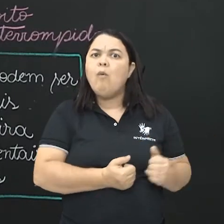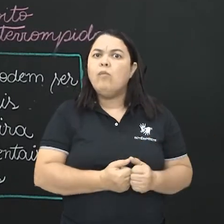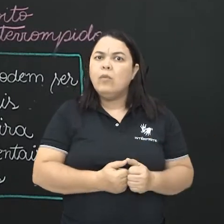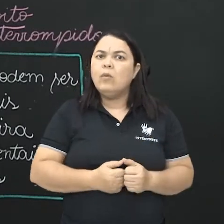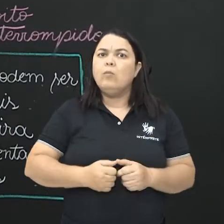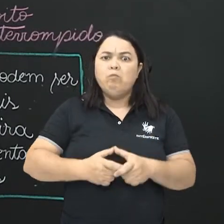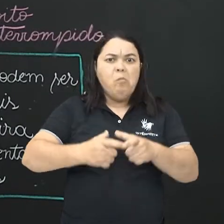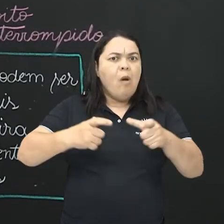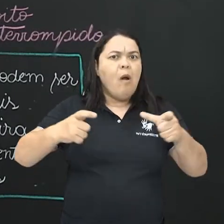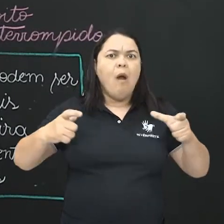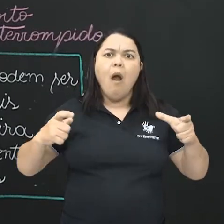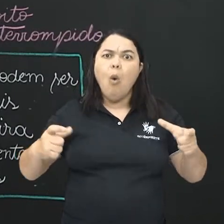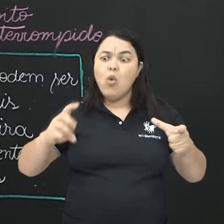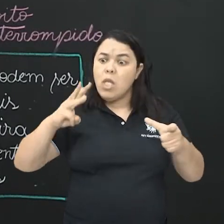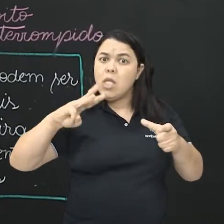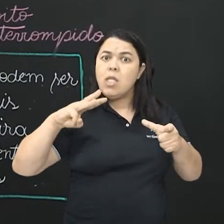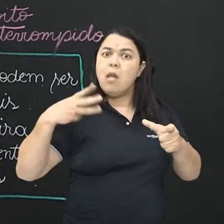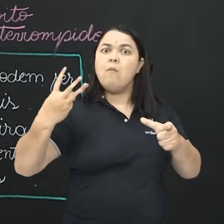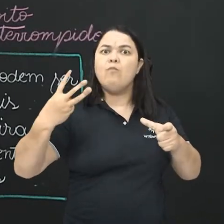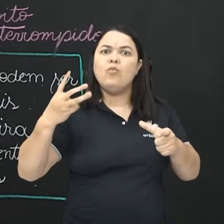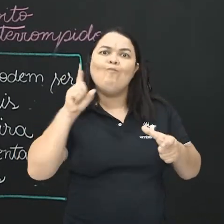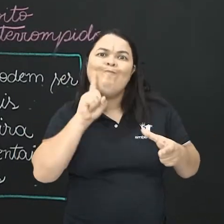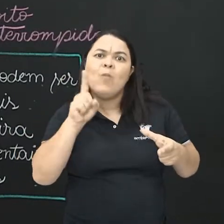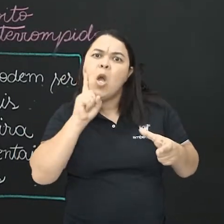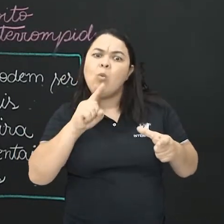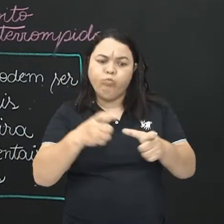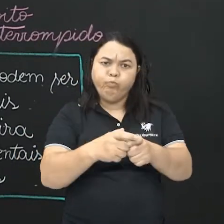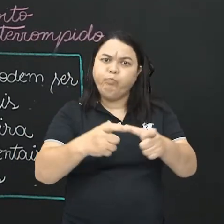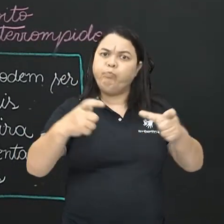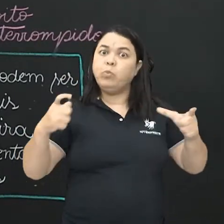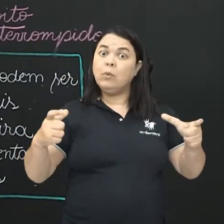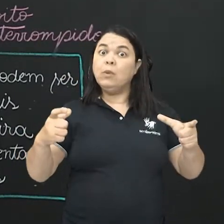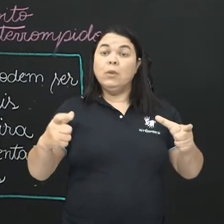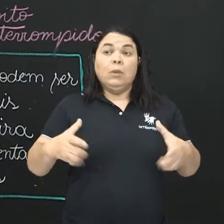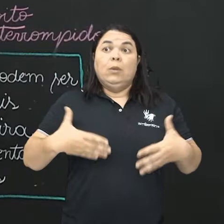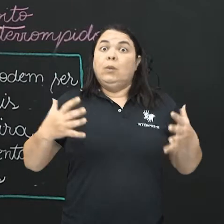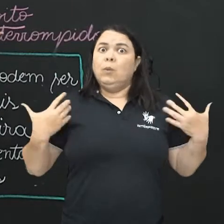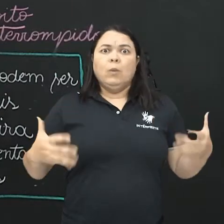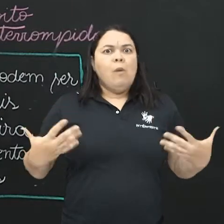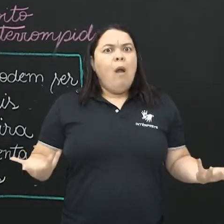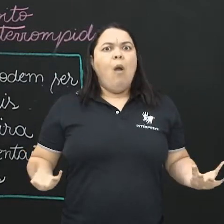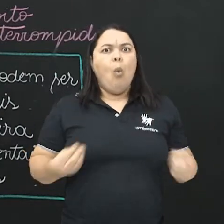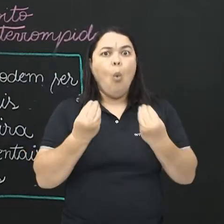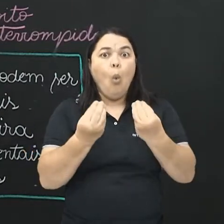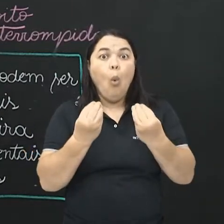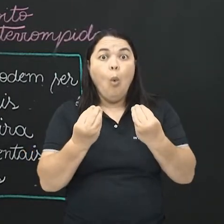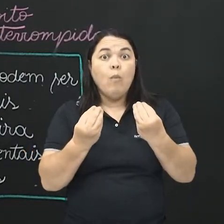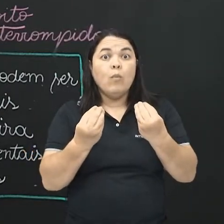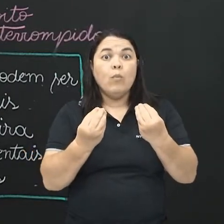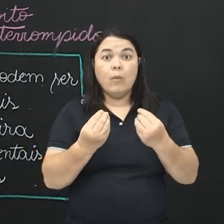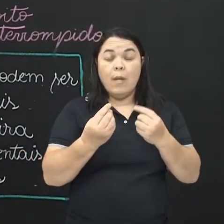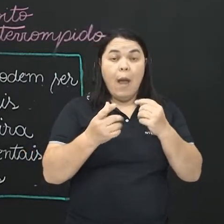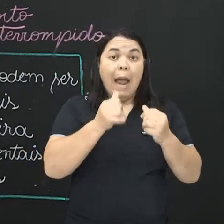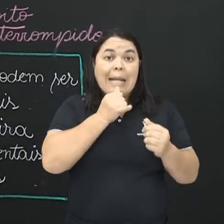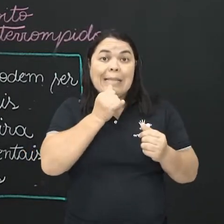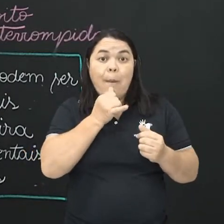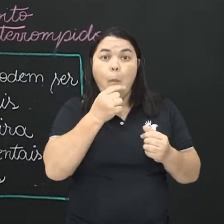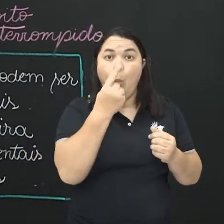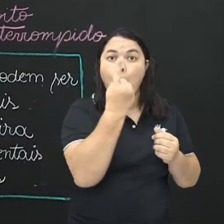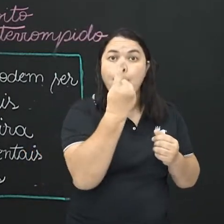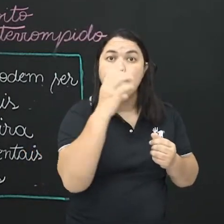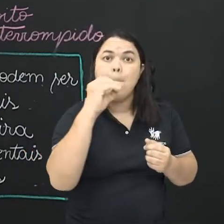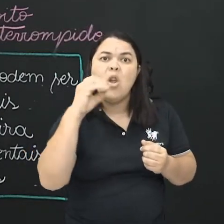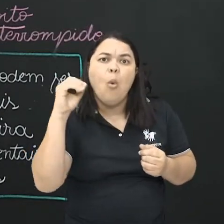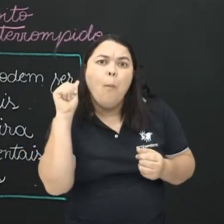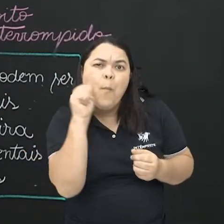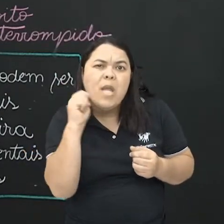Latina, o triplo dos Estados Unidos. E isso é assustador. A cada 1000 meninas, nós temos 68,4 bebês, meninas